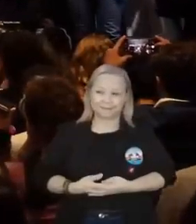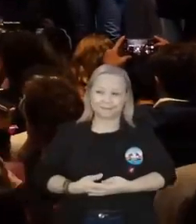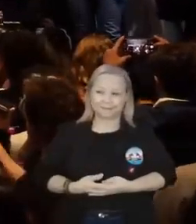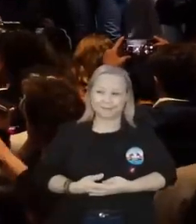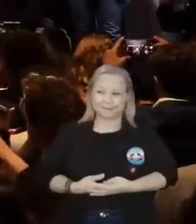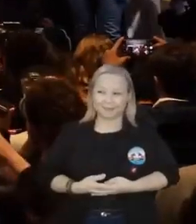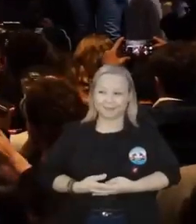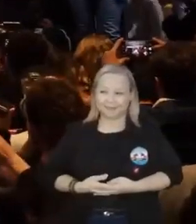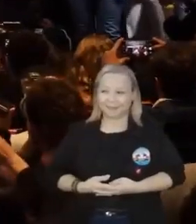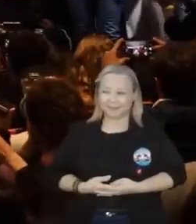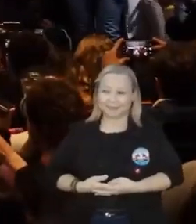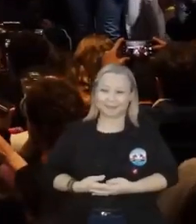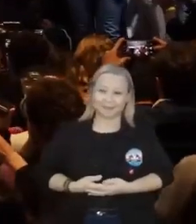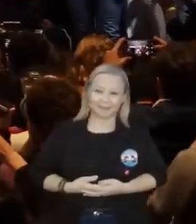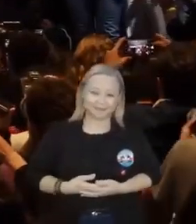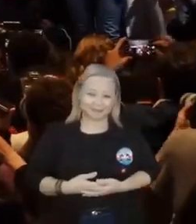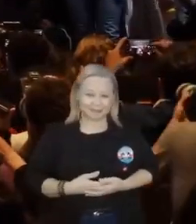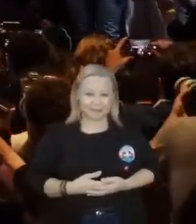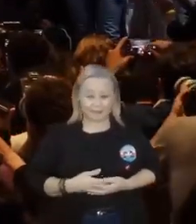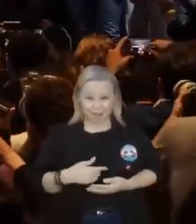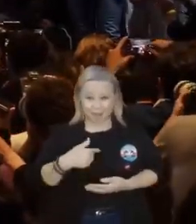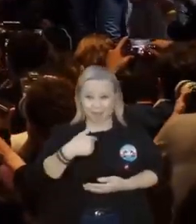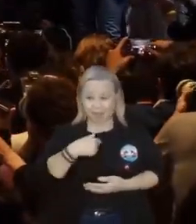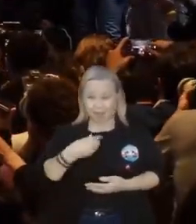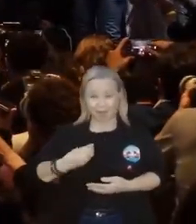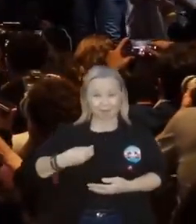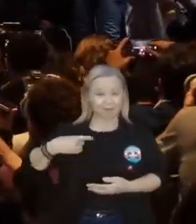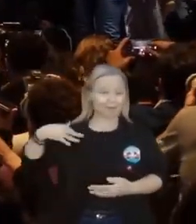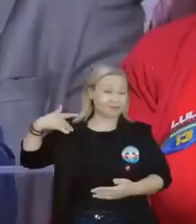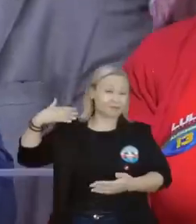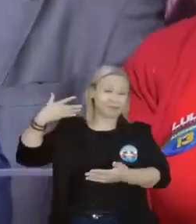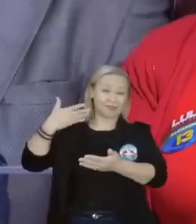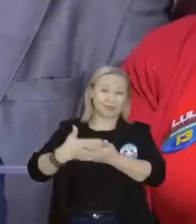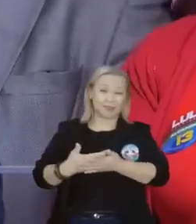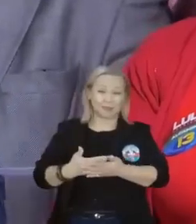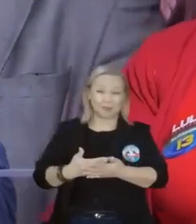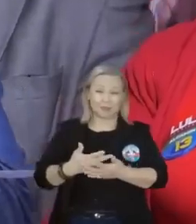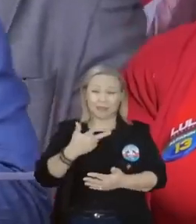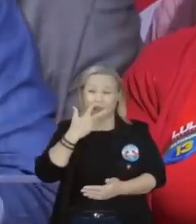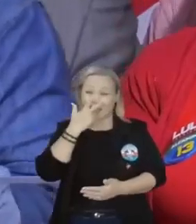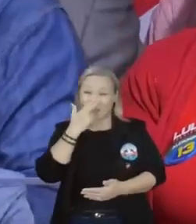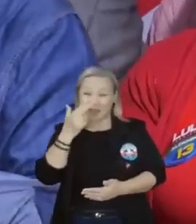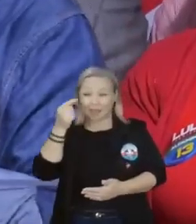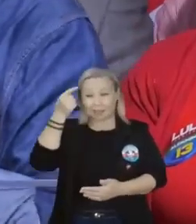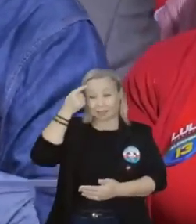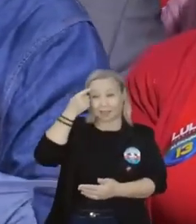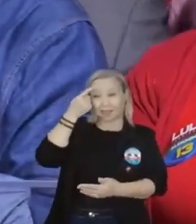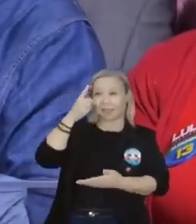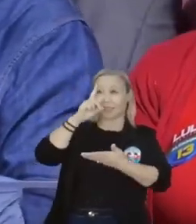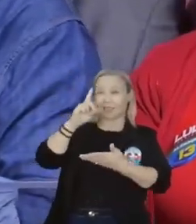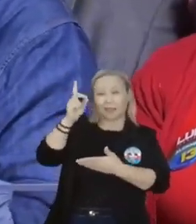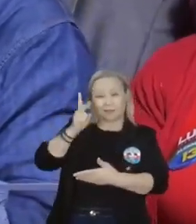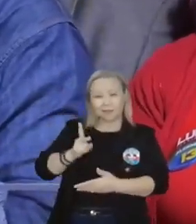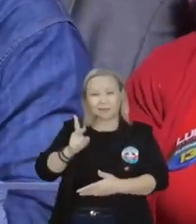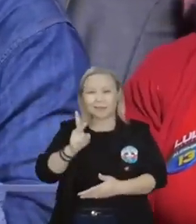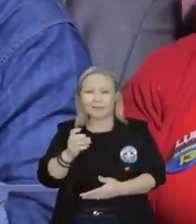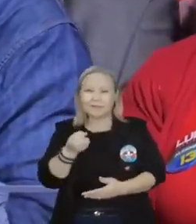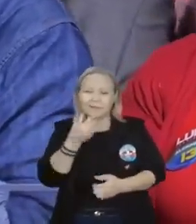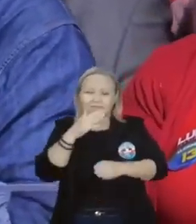eu, a vida inteira, sempre achei que Deus sempre foi muito generoso